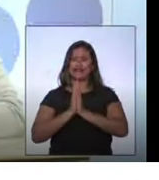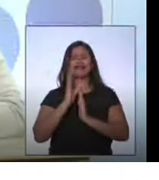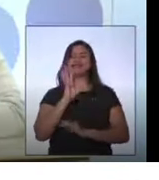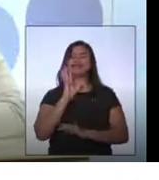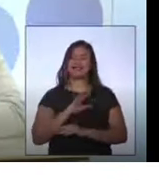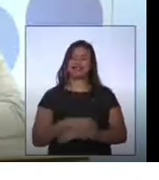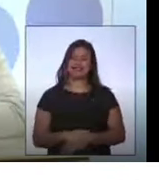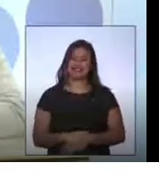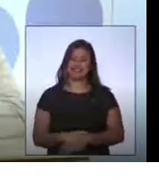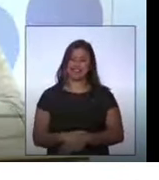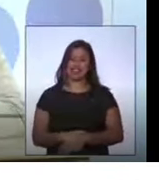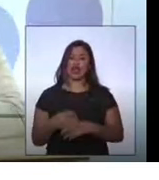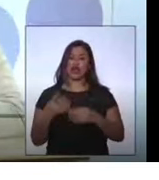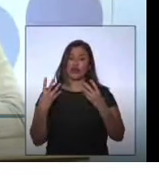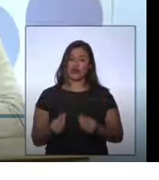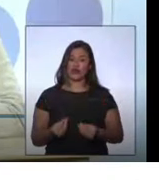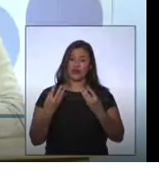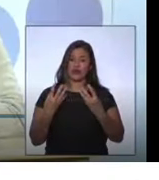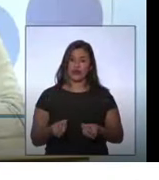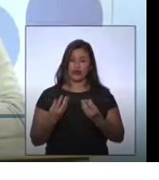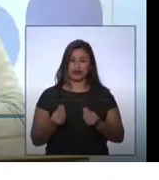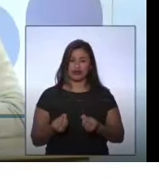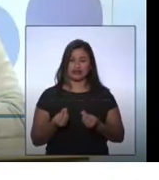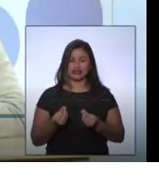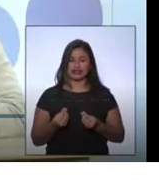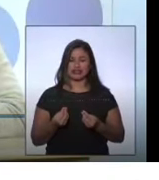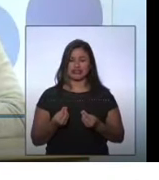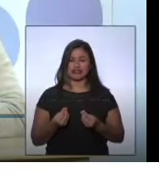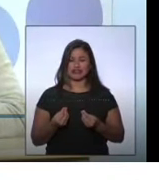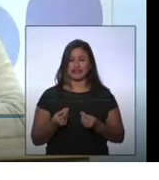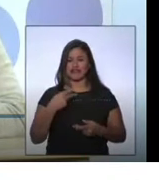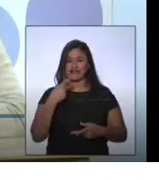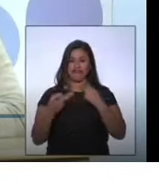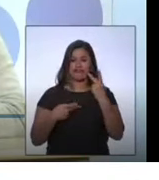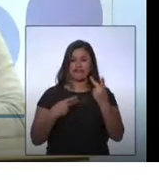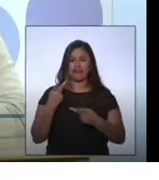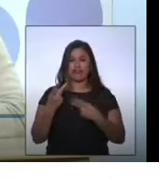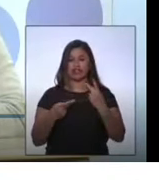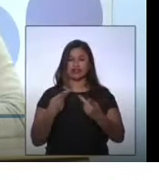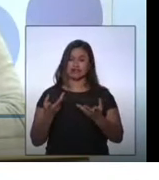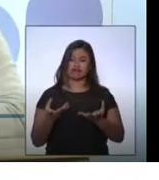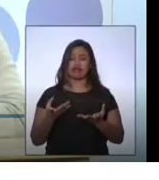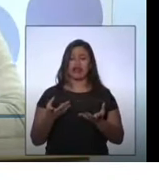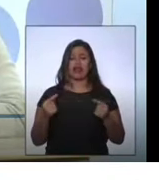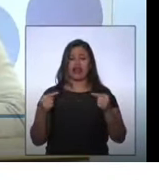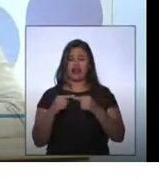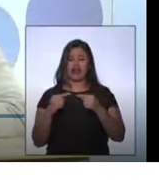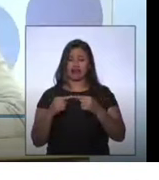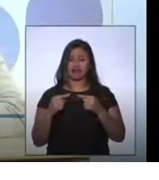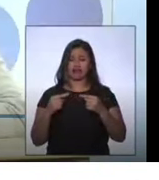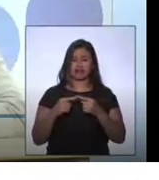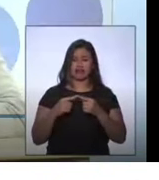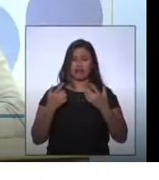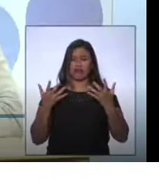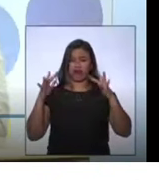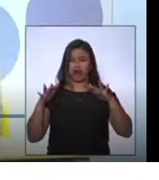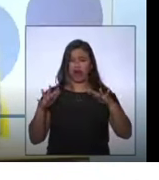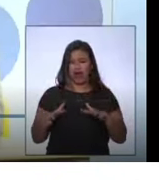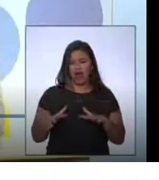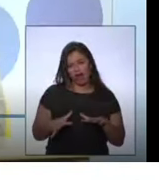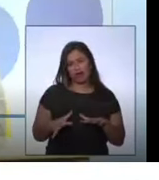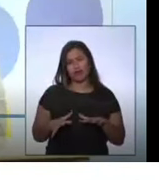interessante. Muitos estão colocando desastre natural. Estão escrevendo aqui, né?